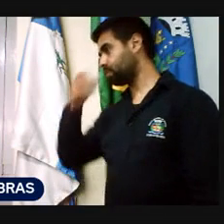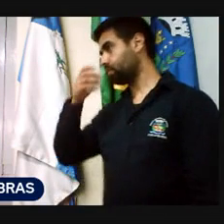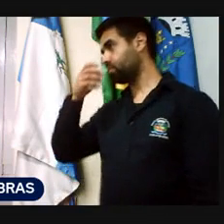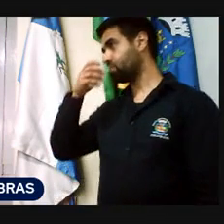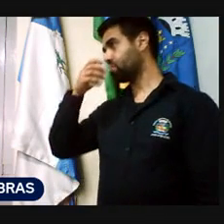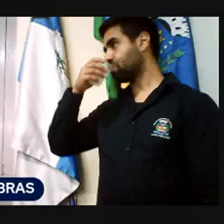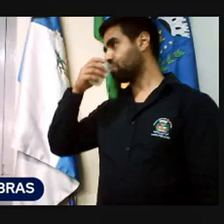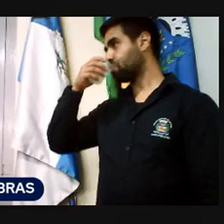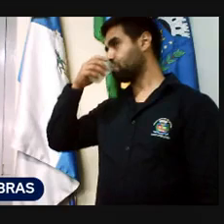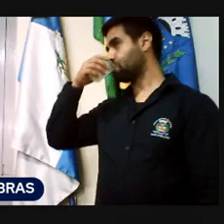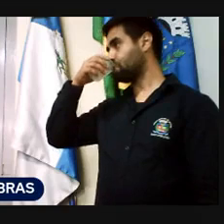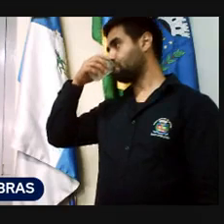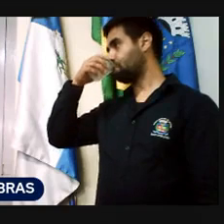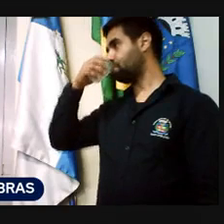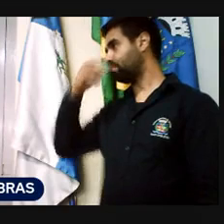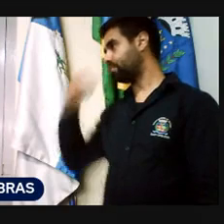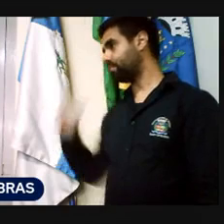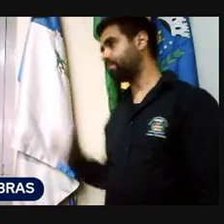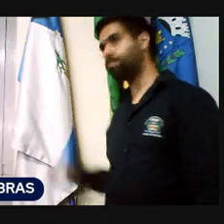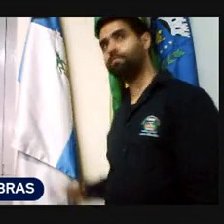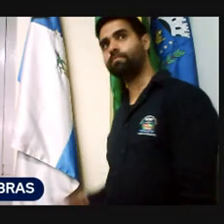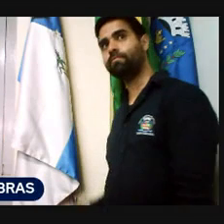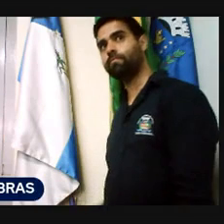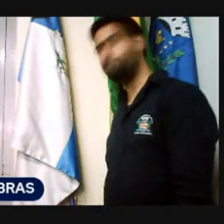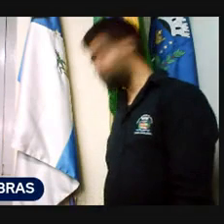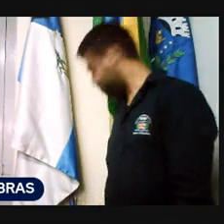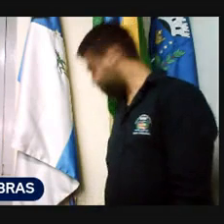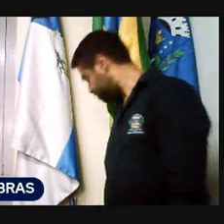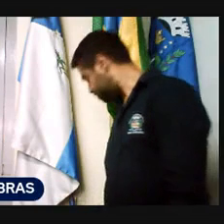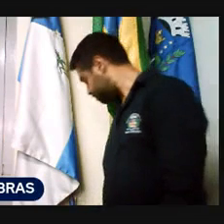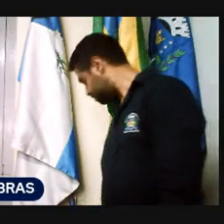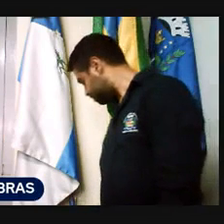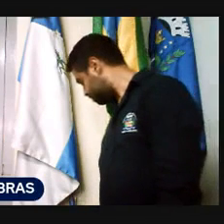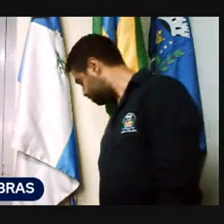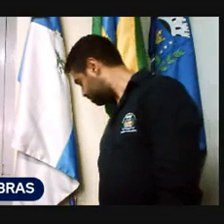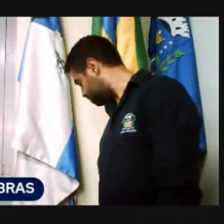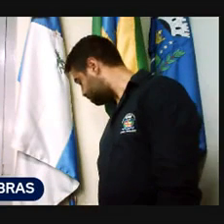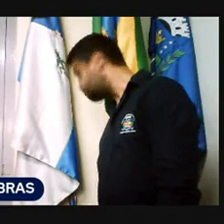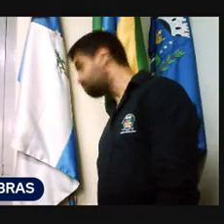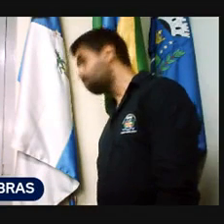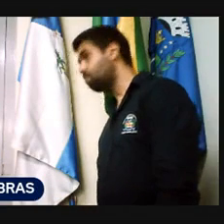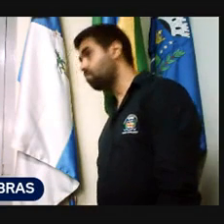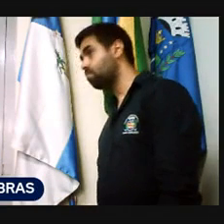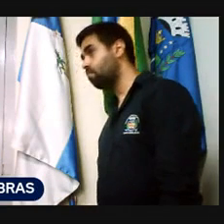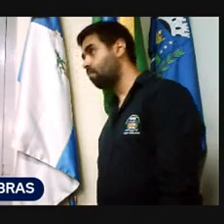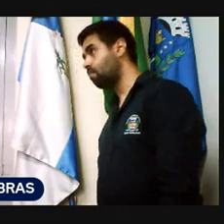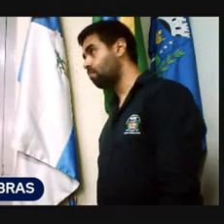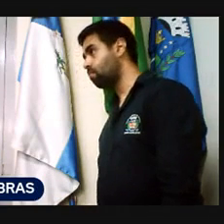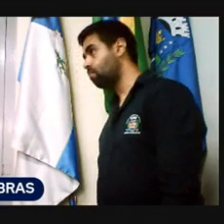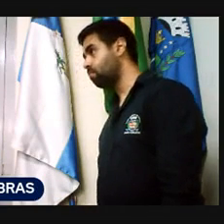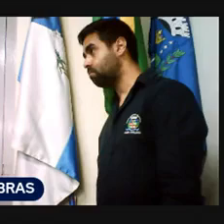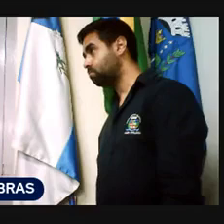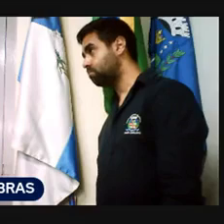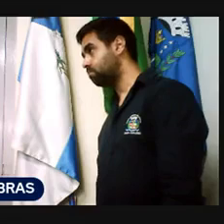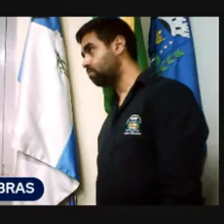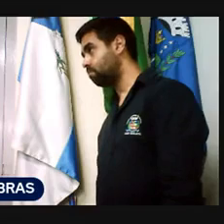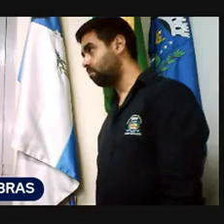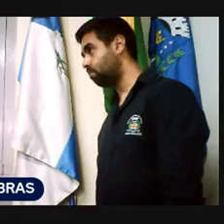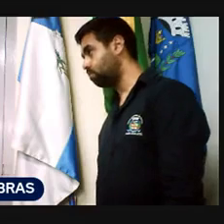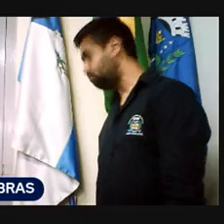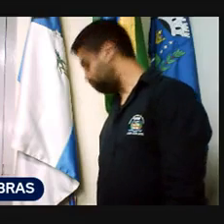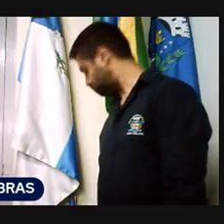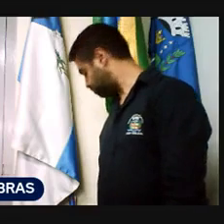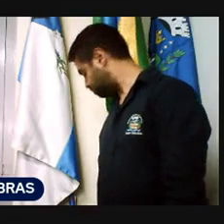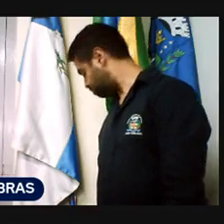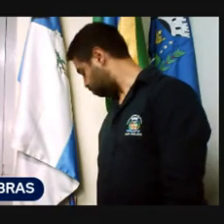Bernardo Machado, vereador David Nogueira, vereador Eduardo Ávila, vereador Eduardo Rank.